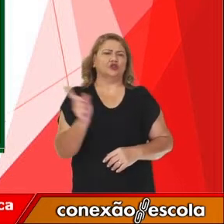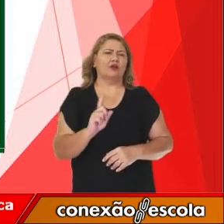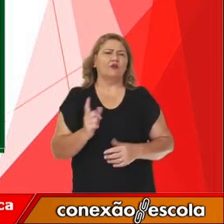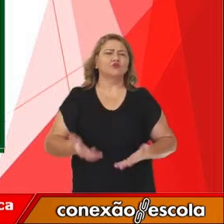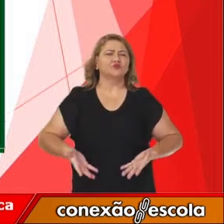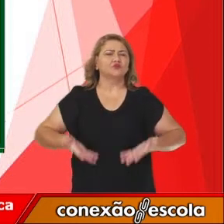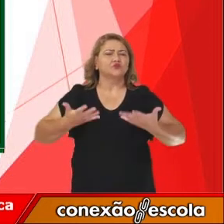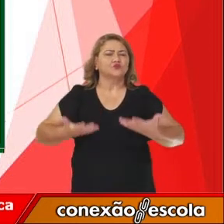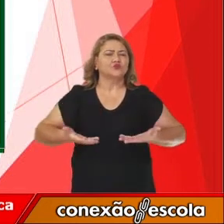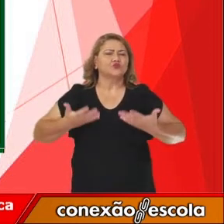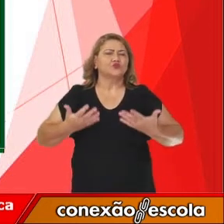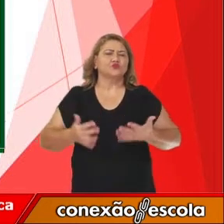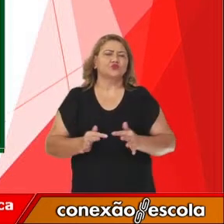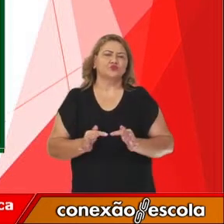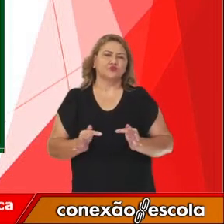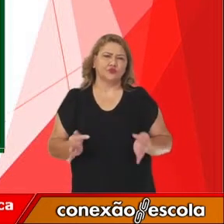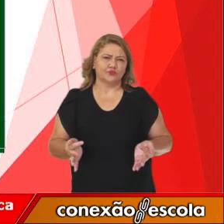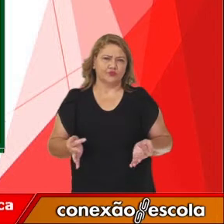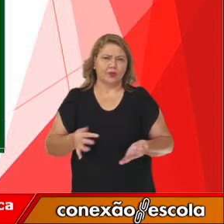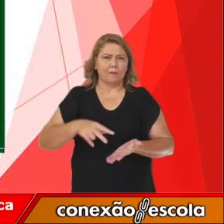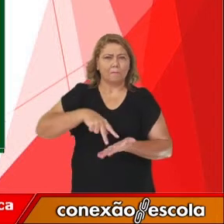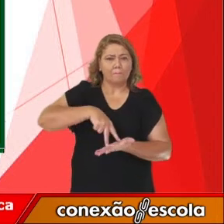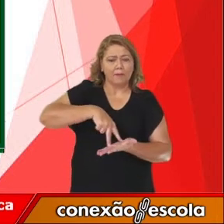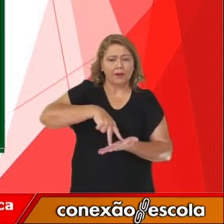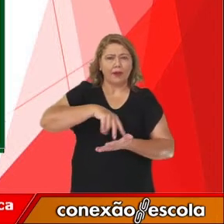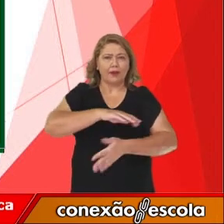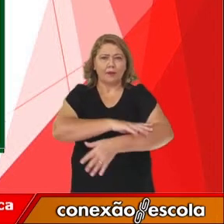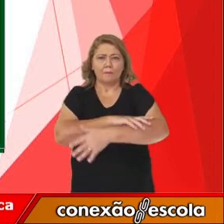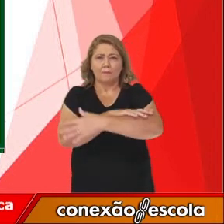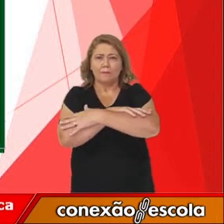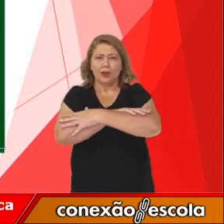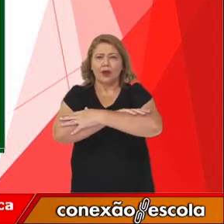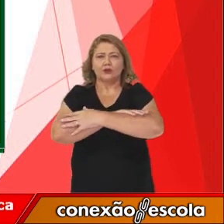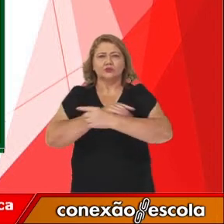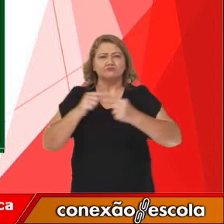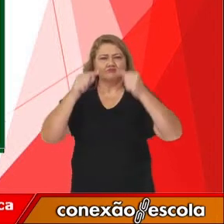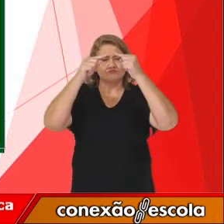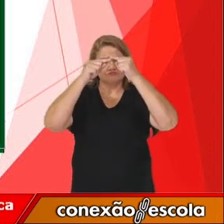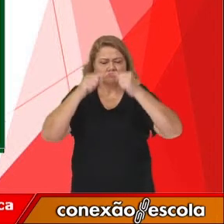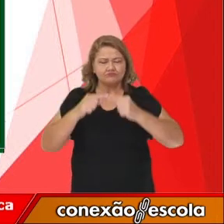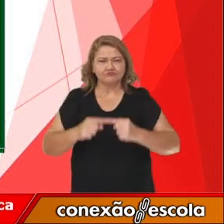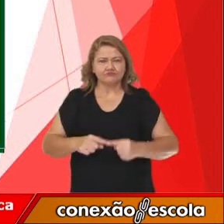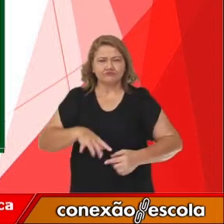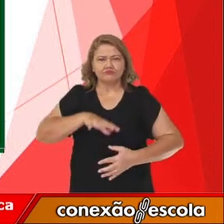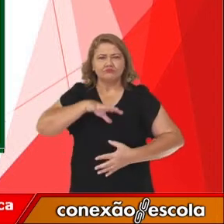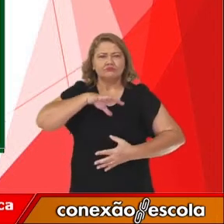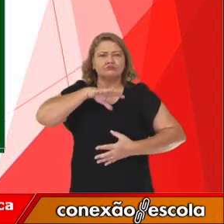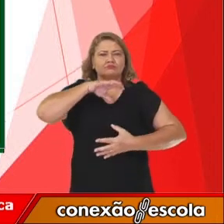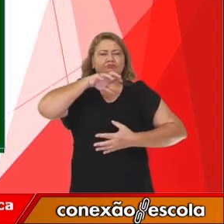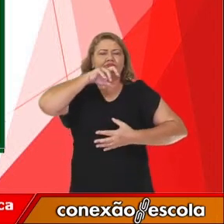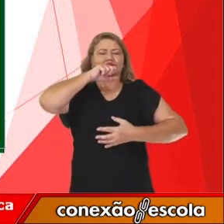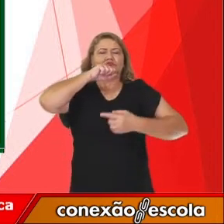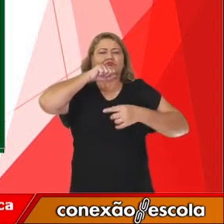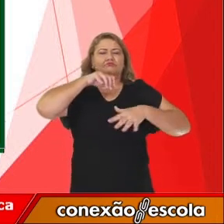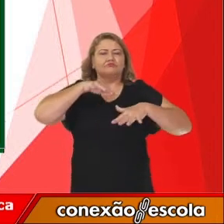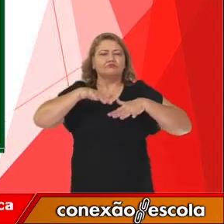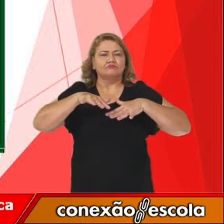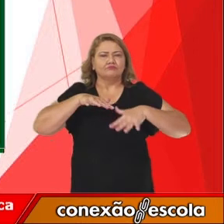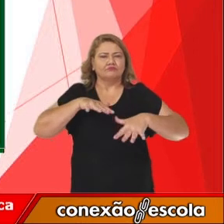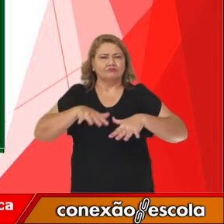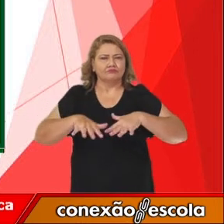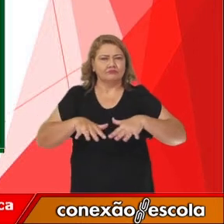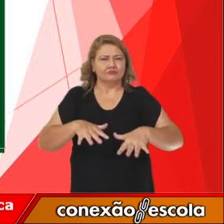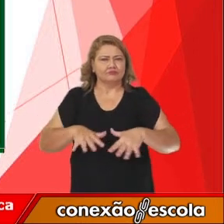movimentos de braços e pernas em sincronia coordenar a respiração com os movimentos movimentos